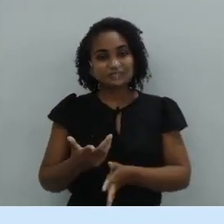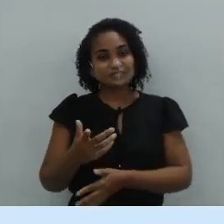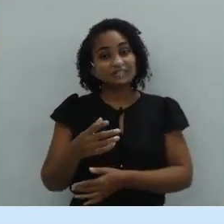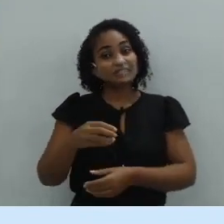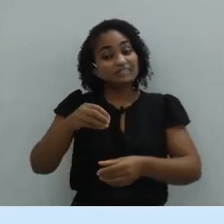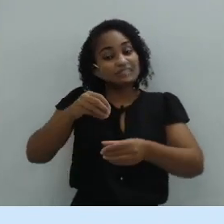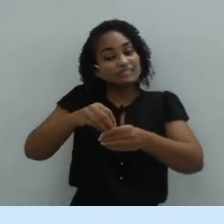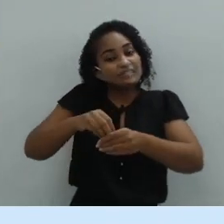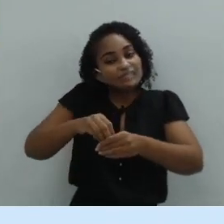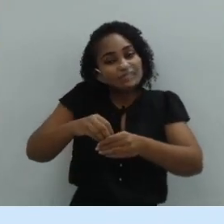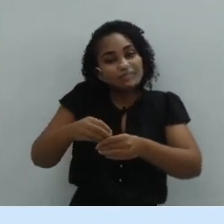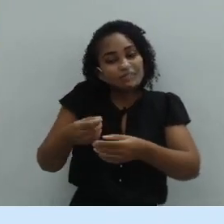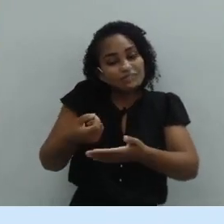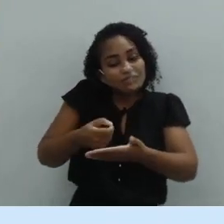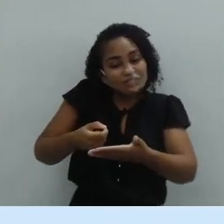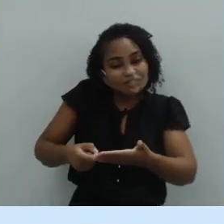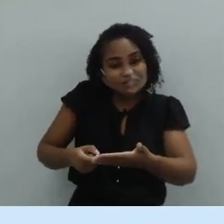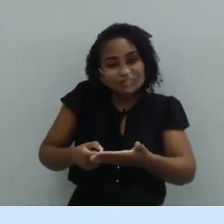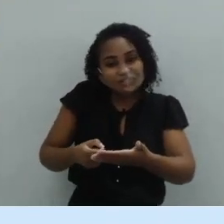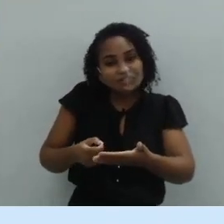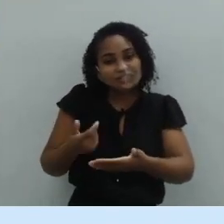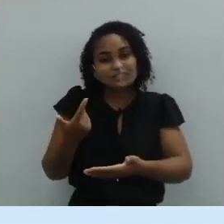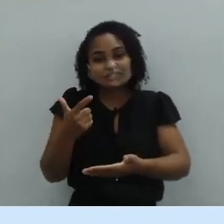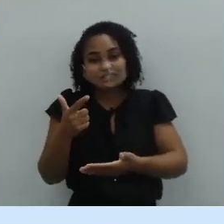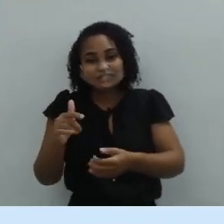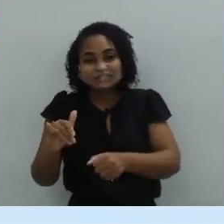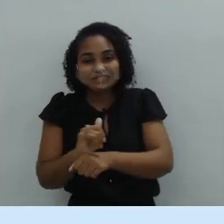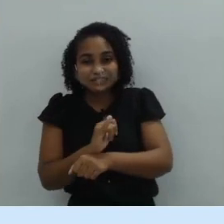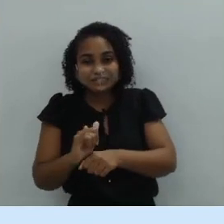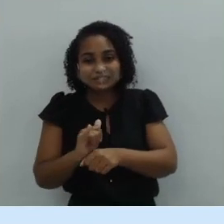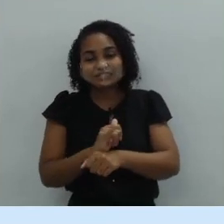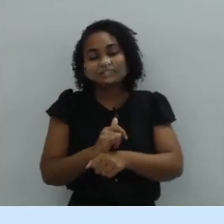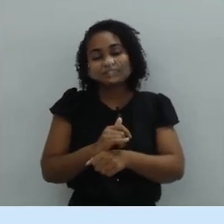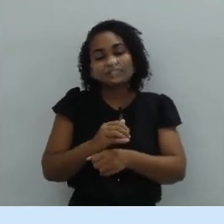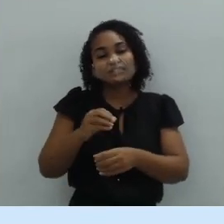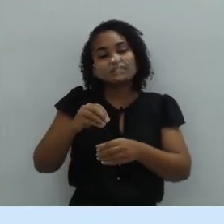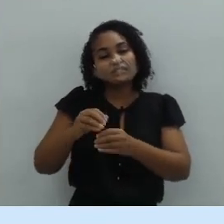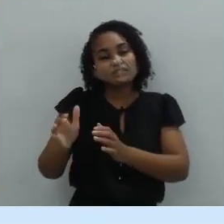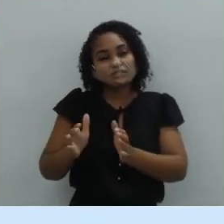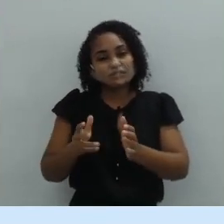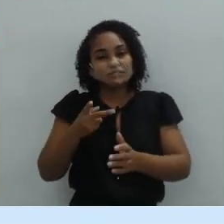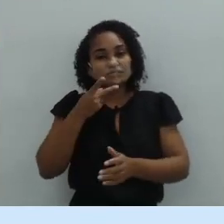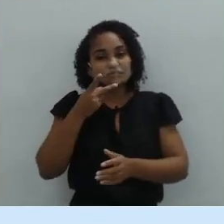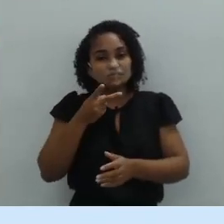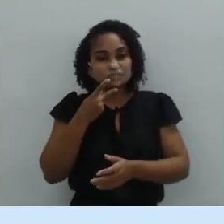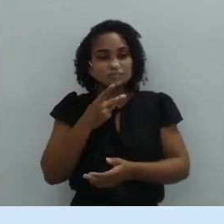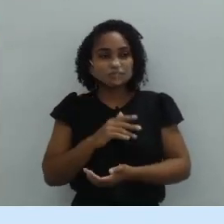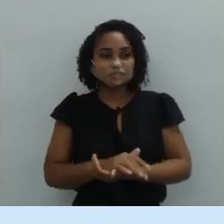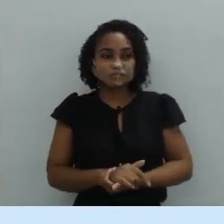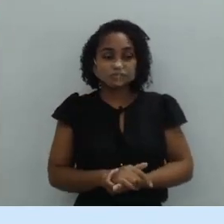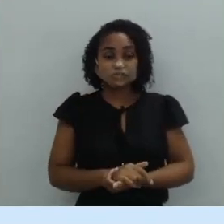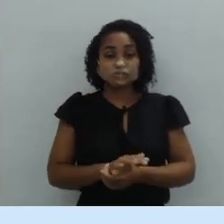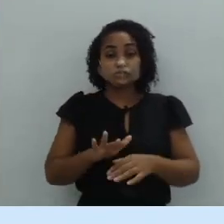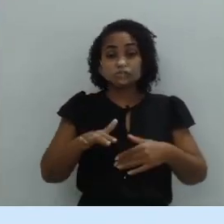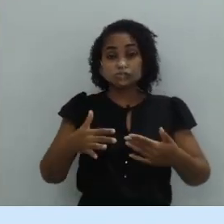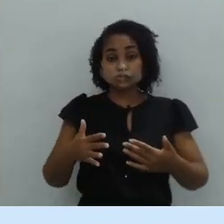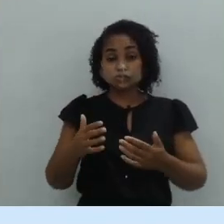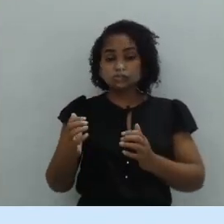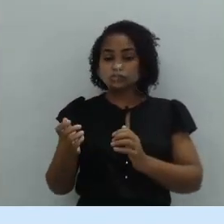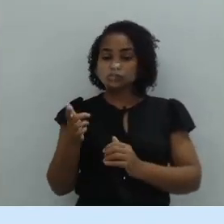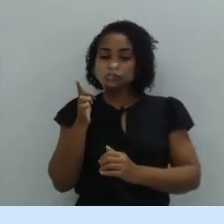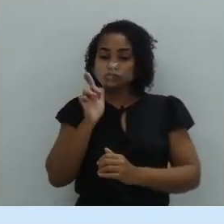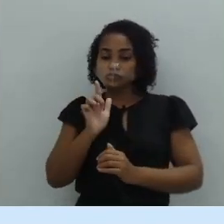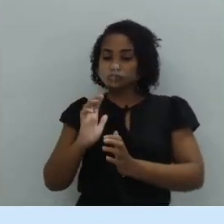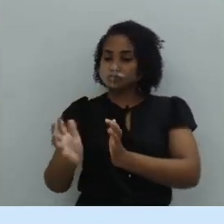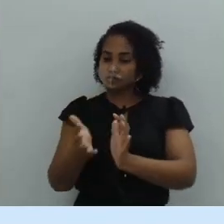na escrita, quando a gente não tem todos os recursos que a gente tem no momento da fala, né? Quando a gente está